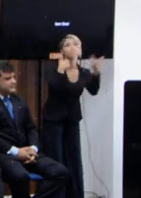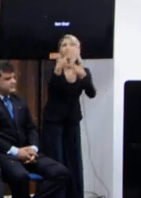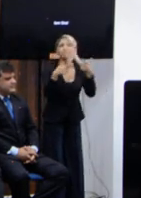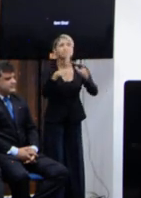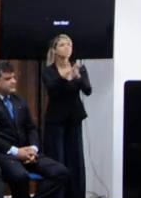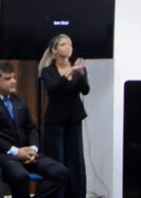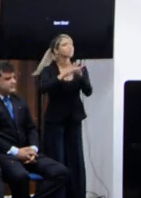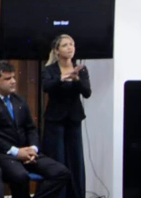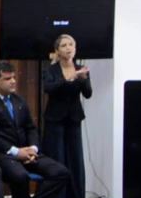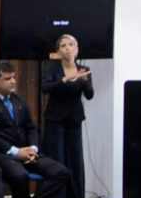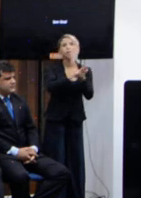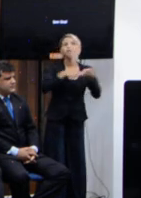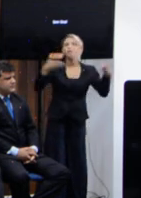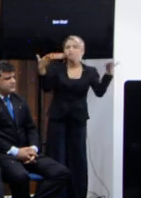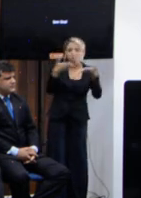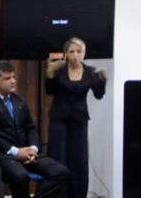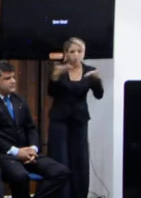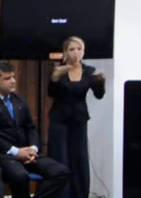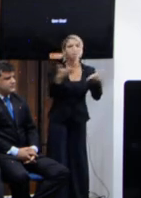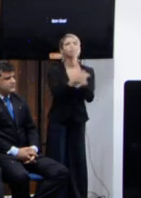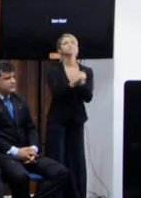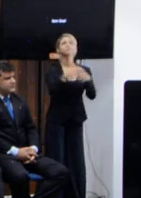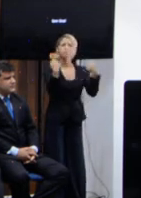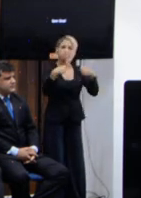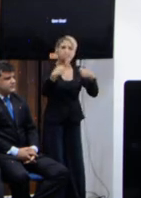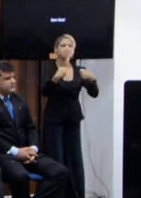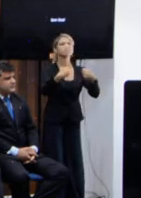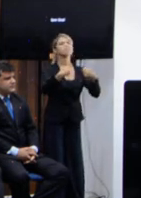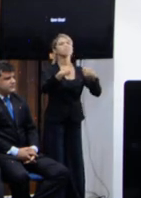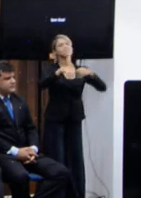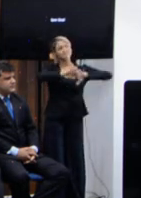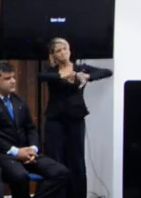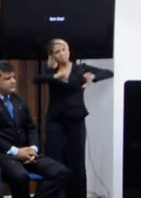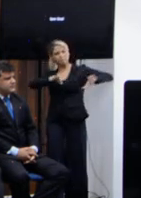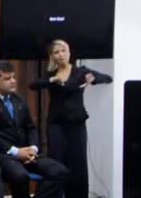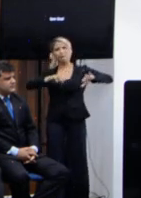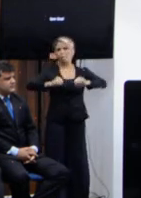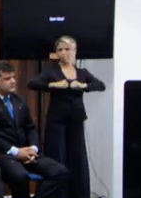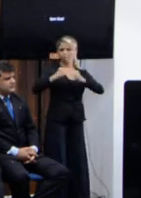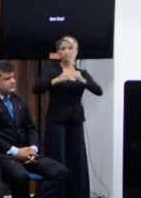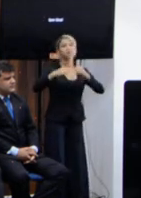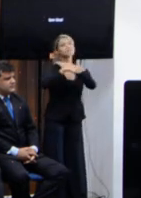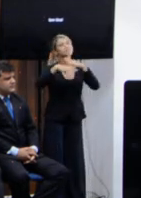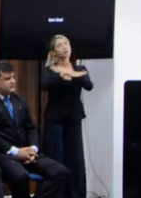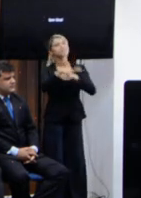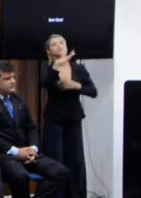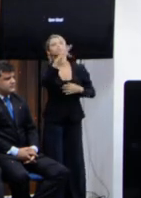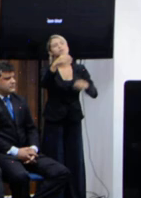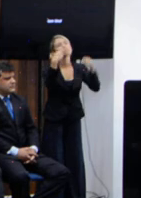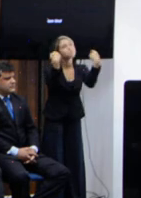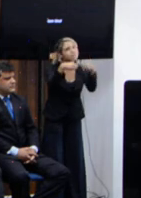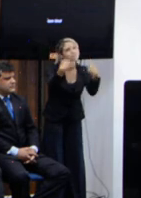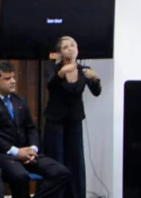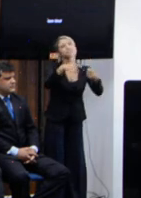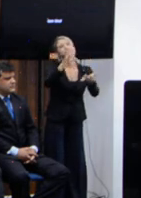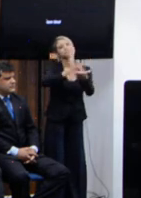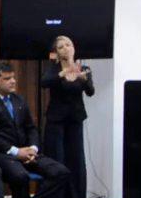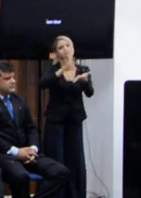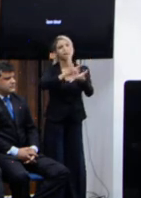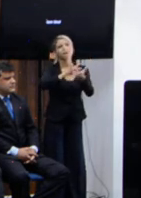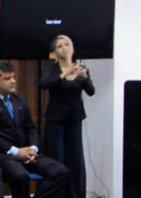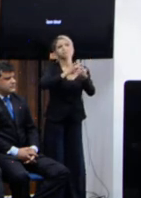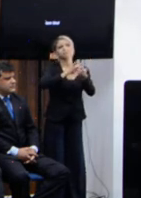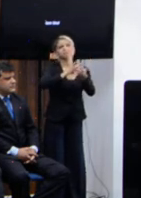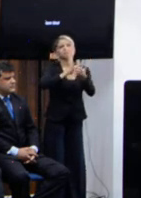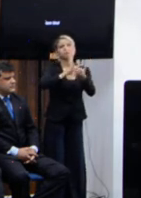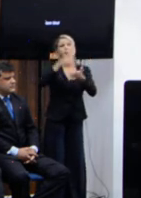hoje aquele espírito da separação dos poderes que o povo cabofiense precisa. O poder independente, autônomo e ao